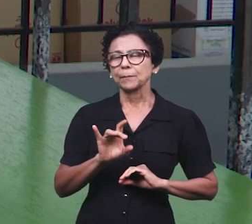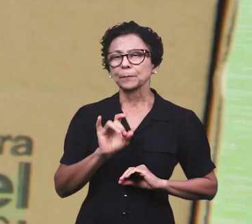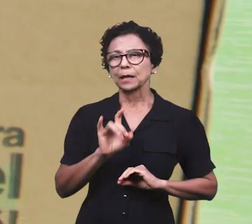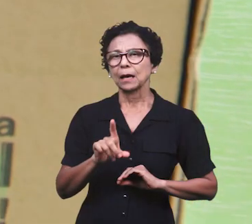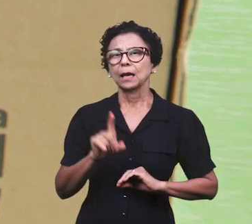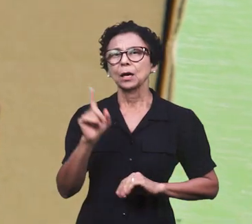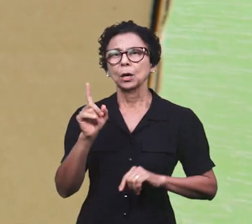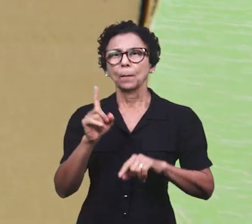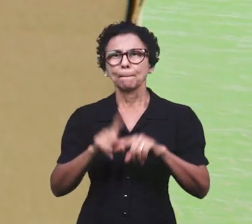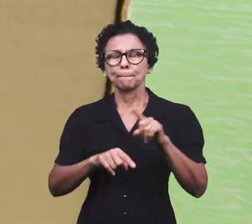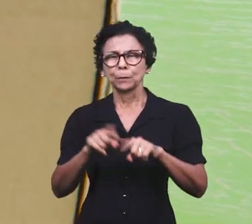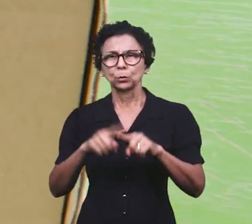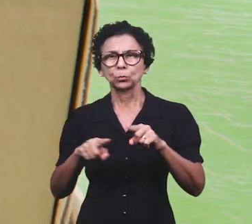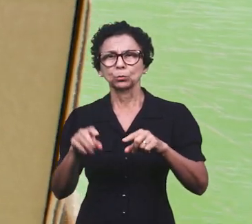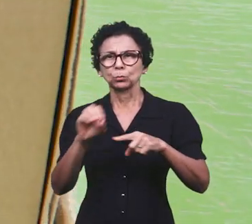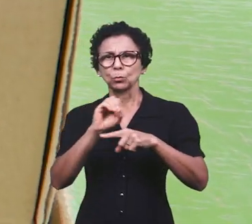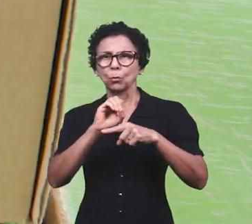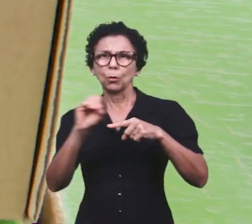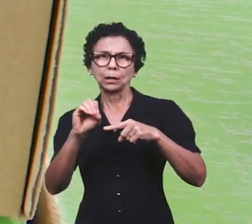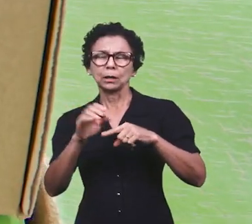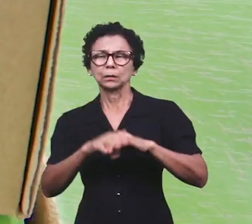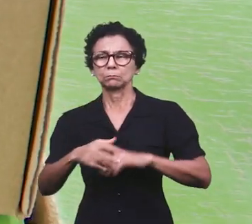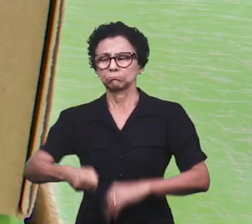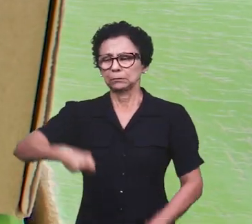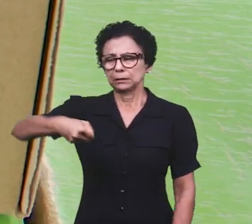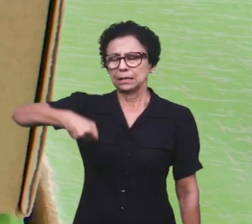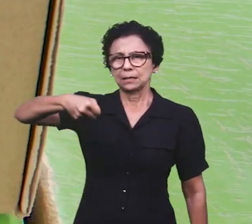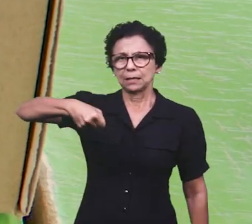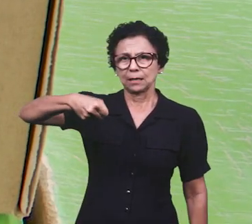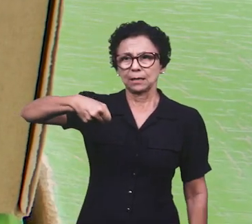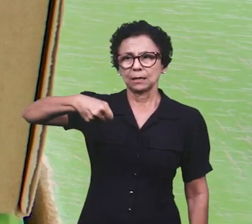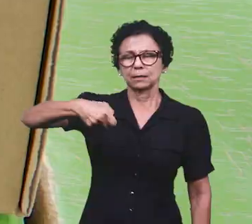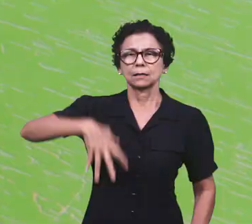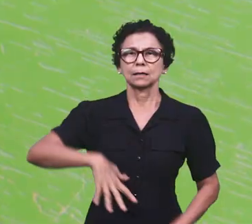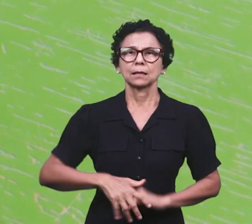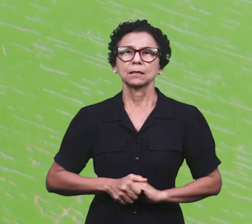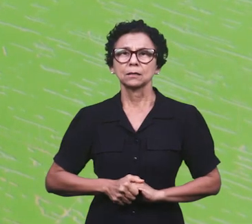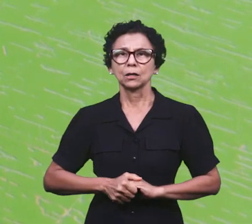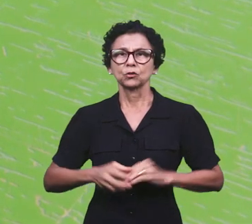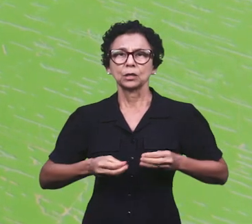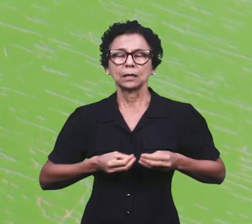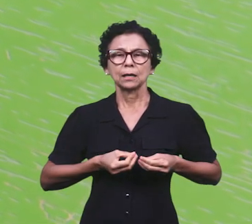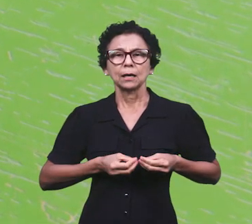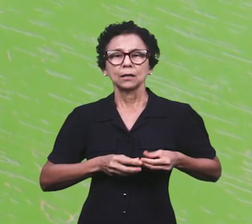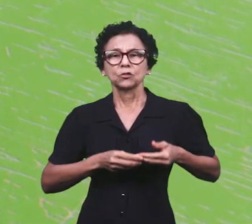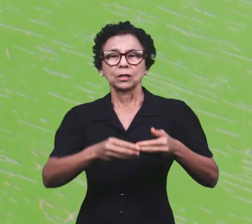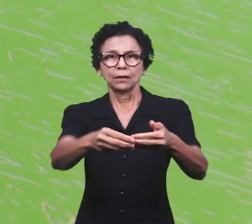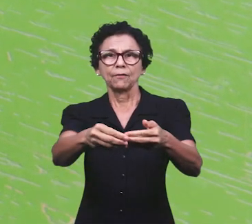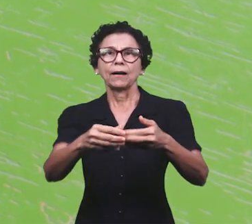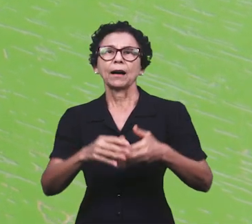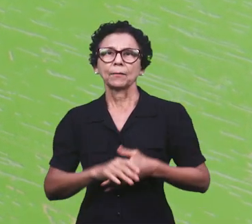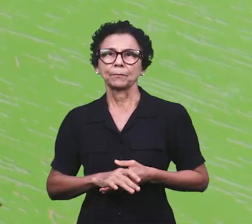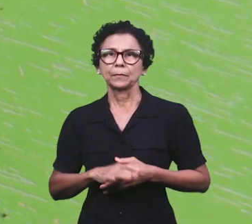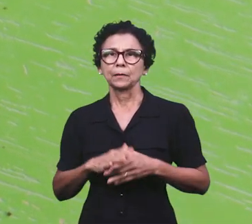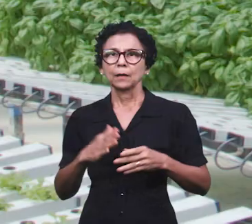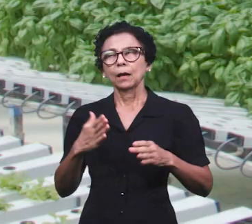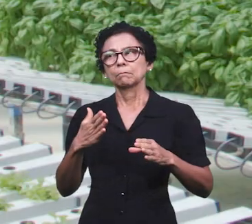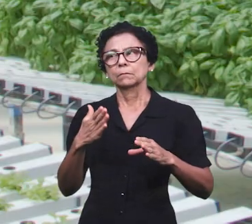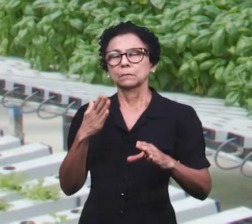de produtos orgânicos, de cestas de produtos orgânicos. E aí, no meio do caminho desse projeto, a gente descobriu as fazendas urbanas, que não era algo que a